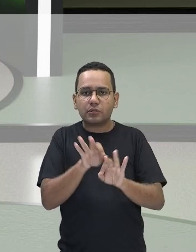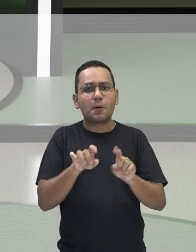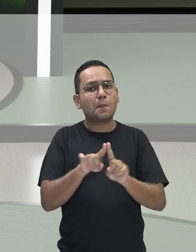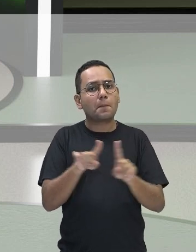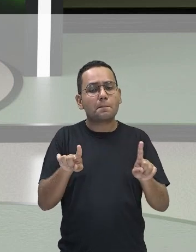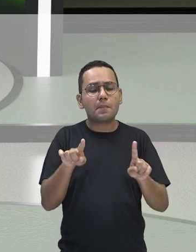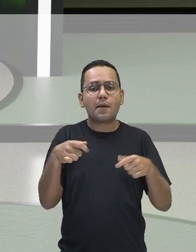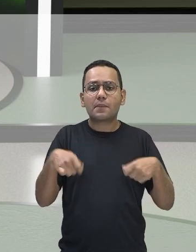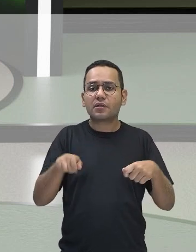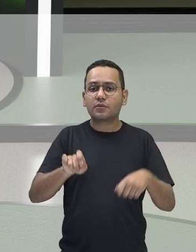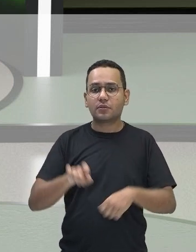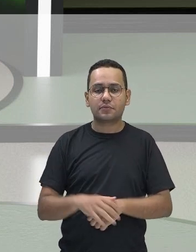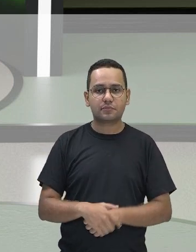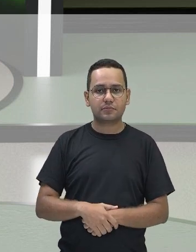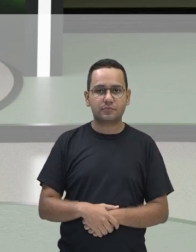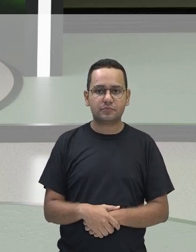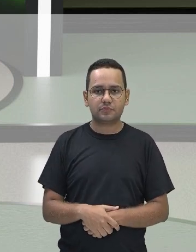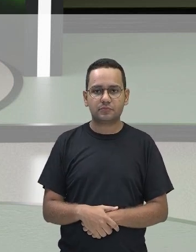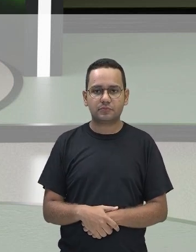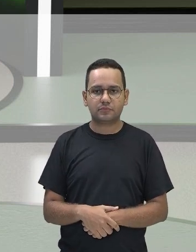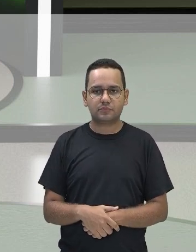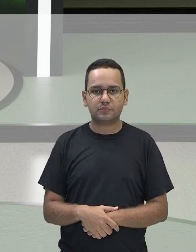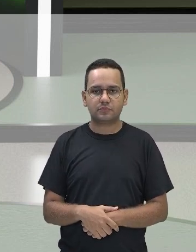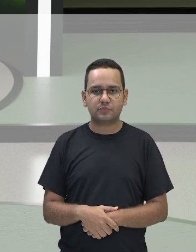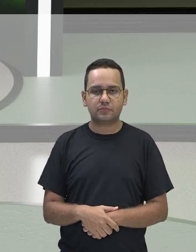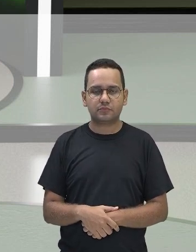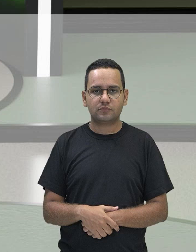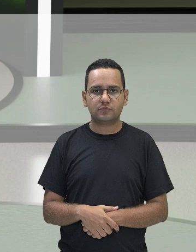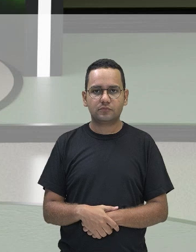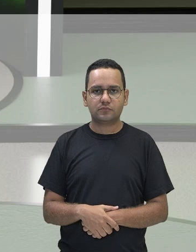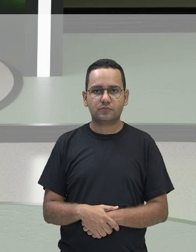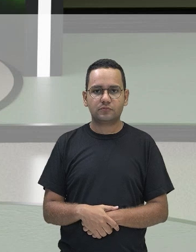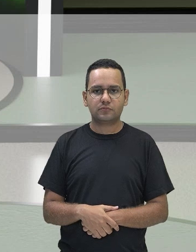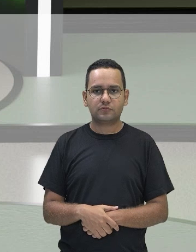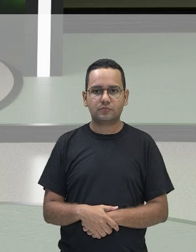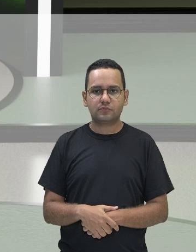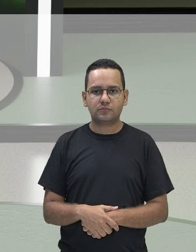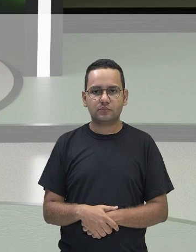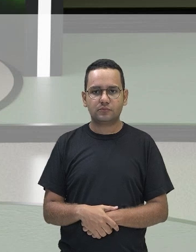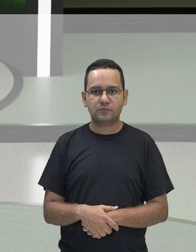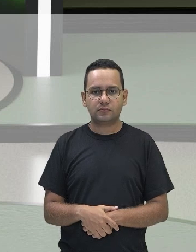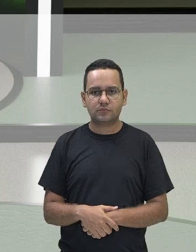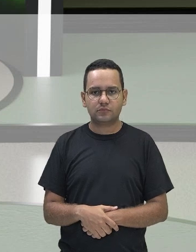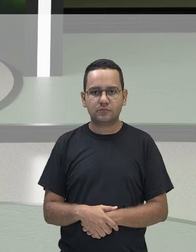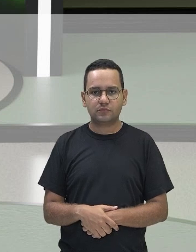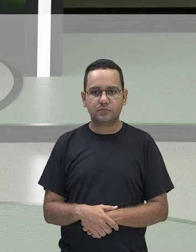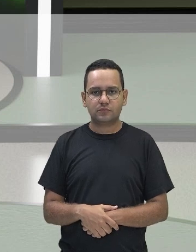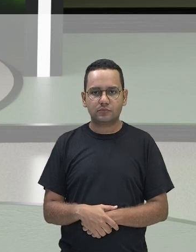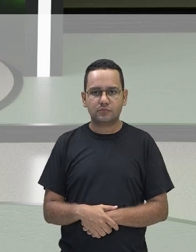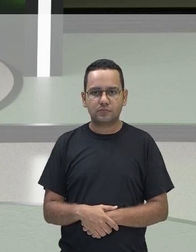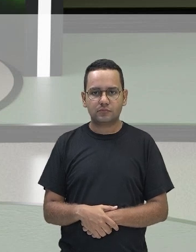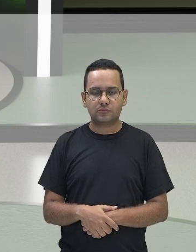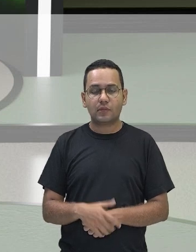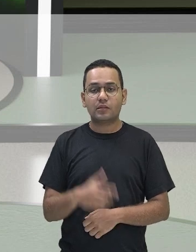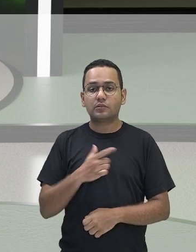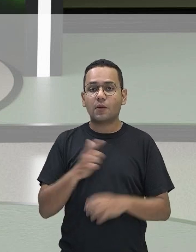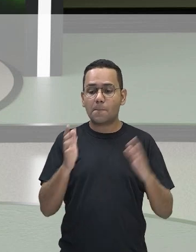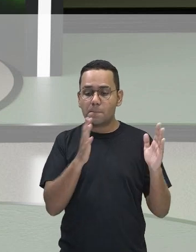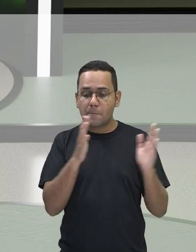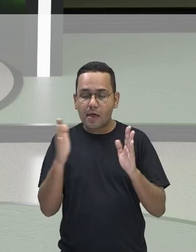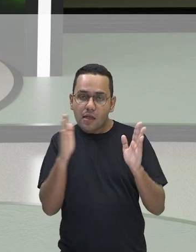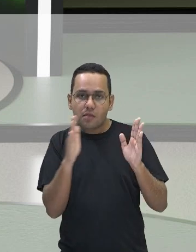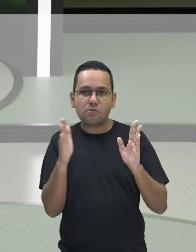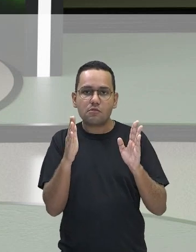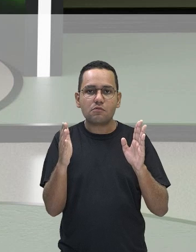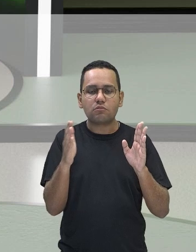ele também tem a função de todo mês, né, durante todo o ciclo reprodutivo de uma